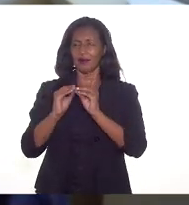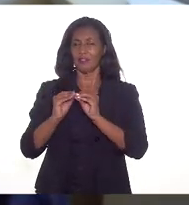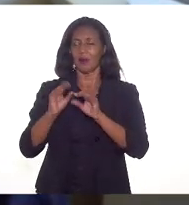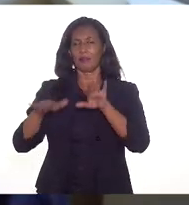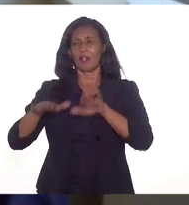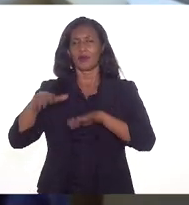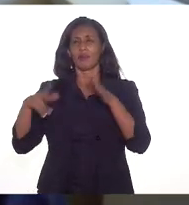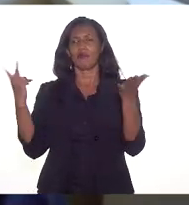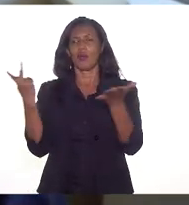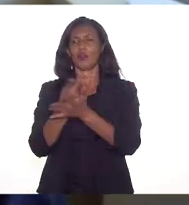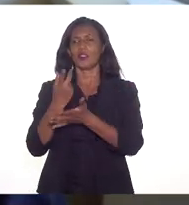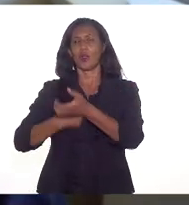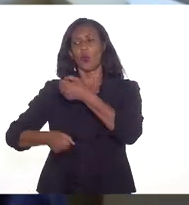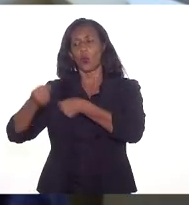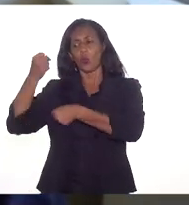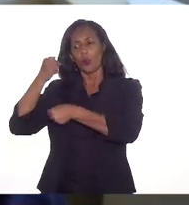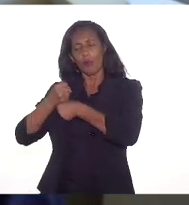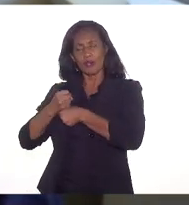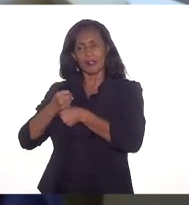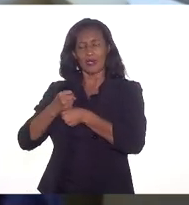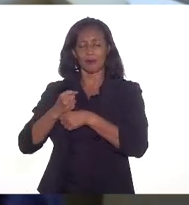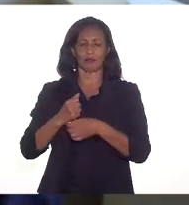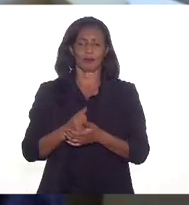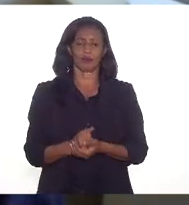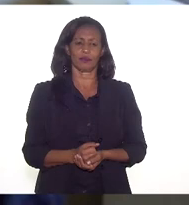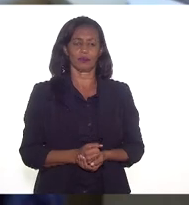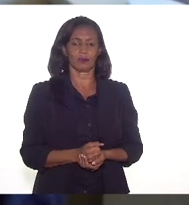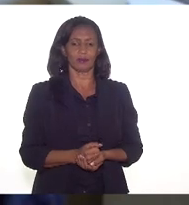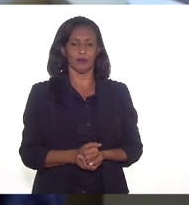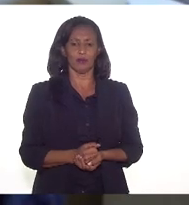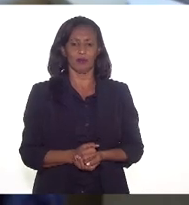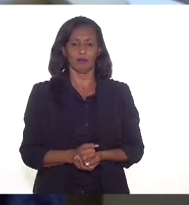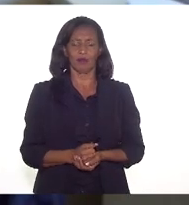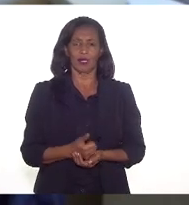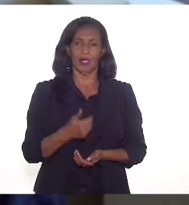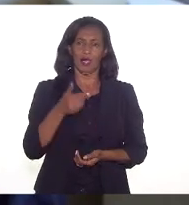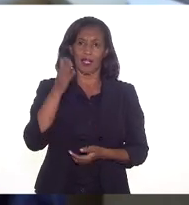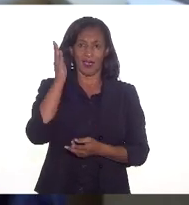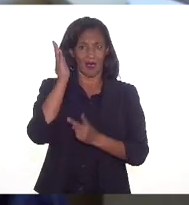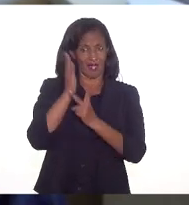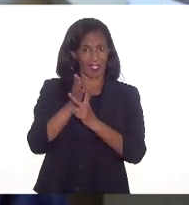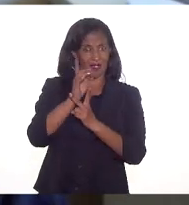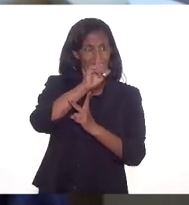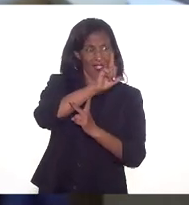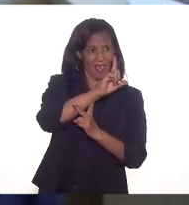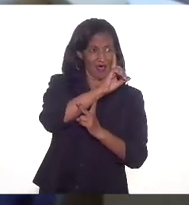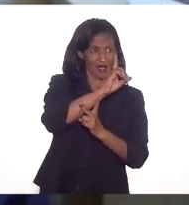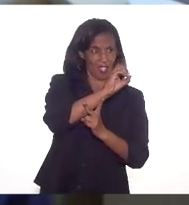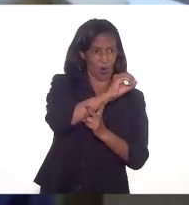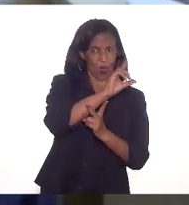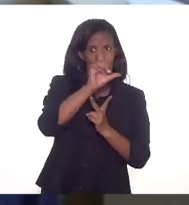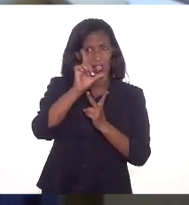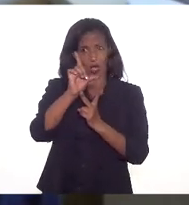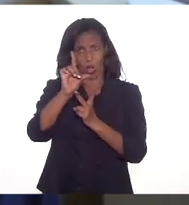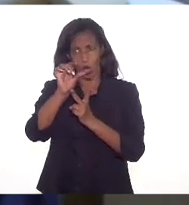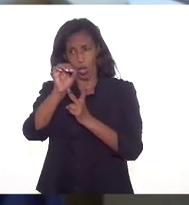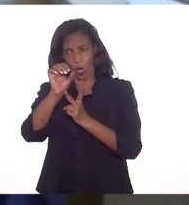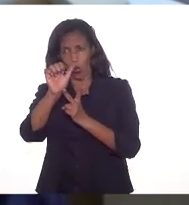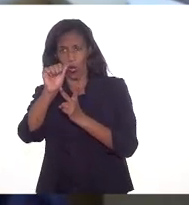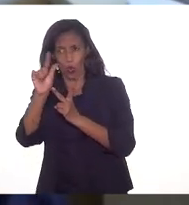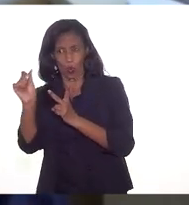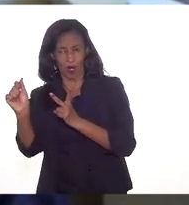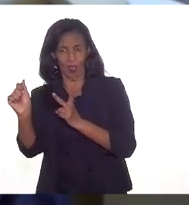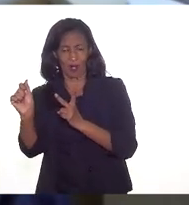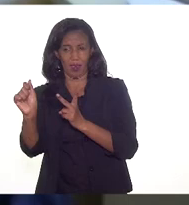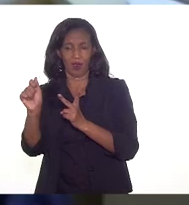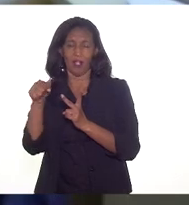acontecer igual o ano passado, deputado Rodrigo Bacelar. Entre a LDO e a LOA, ou na mensagem da LOA,